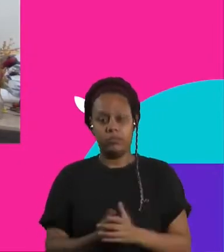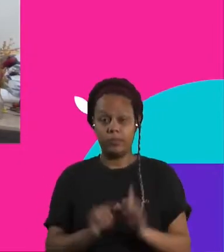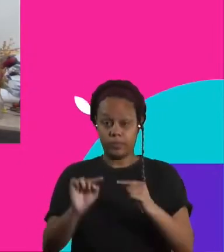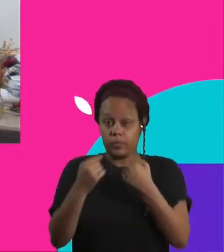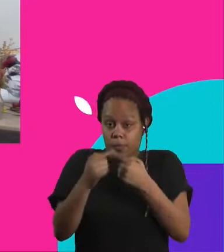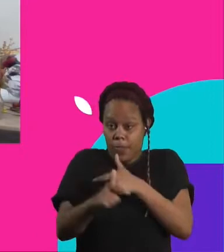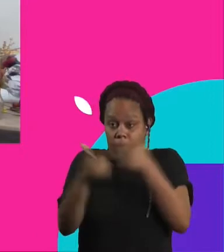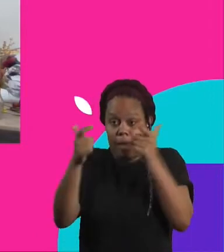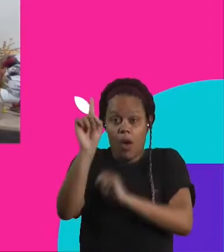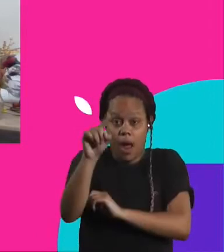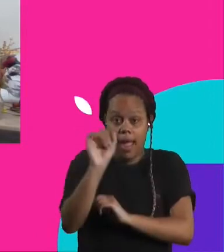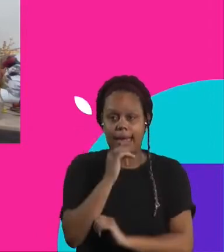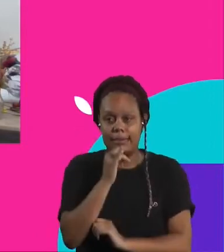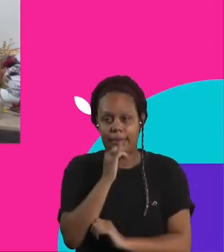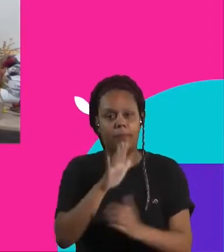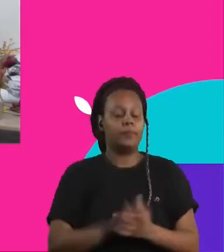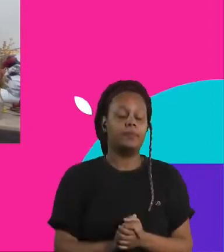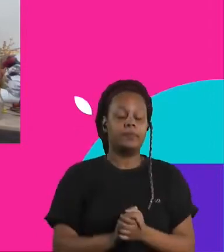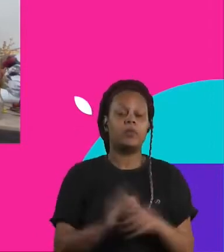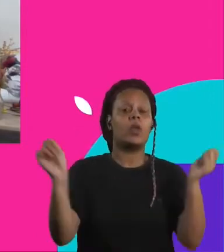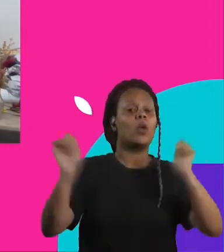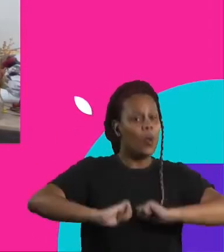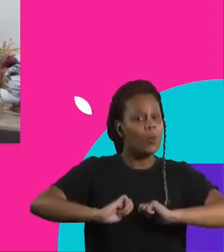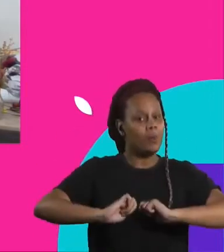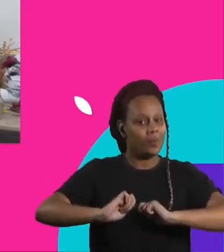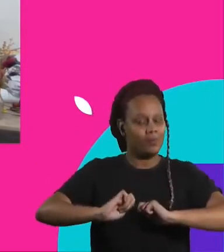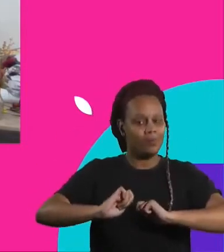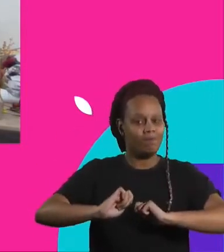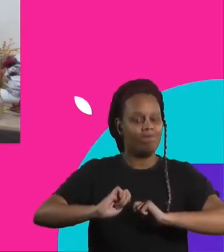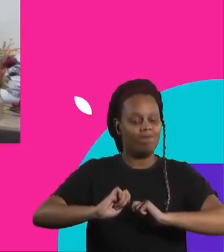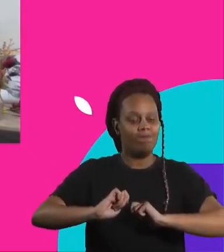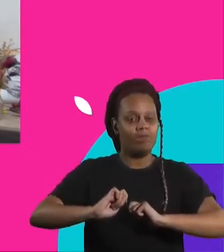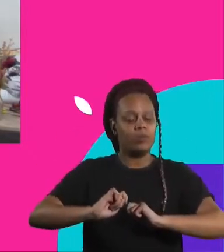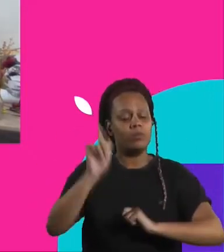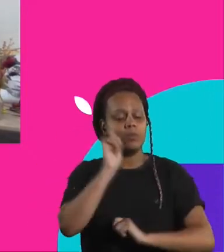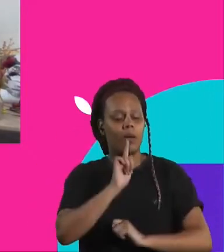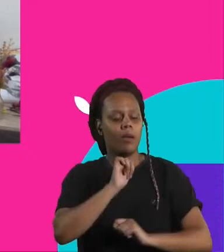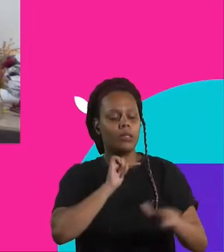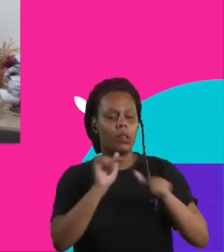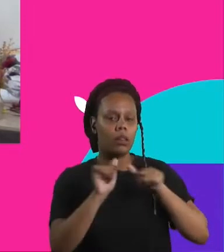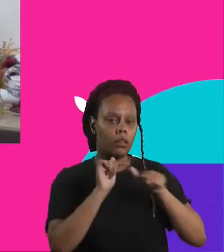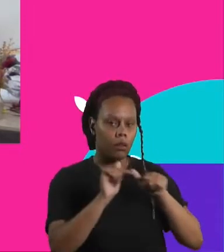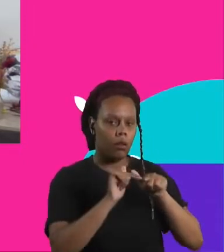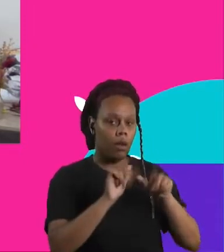de fato, é ter as competências adequadas para ser capaz, então, de avaliar impacto, muitas